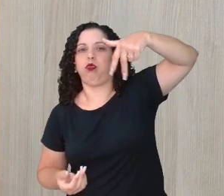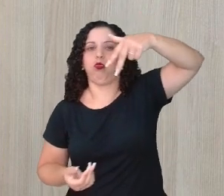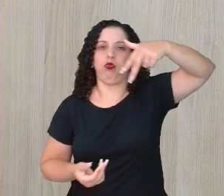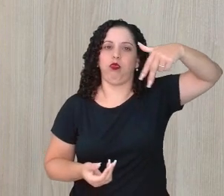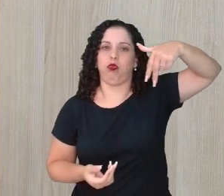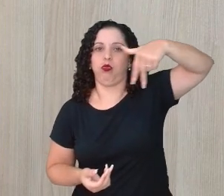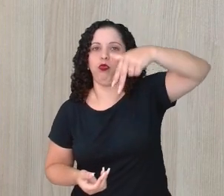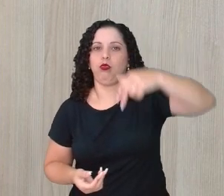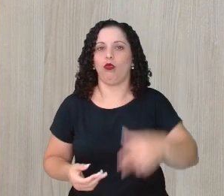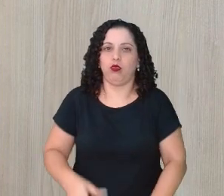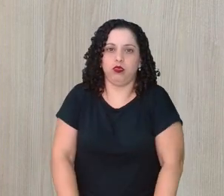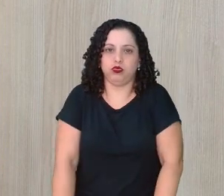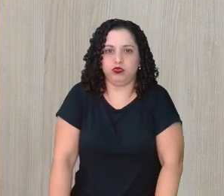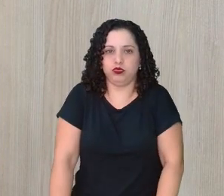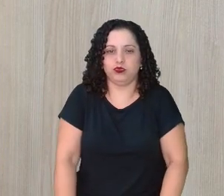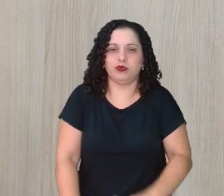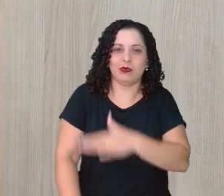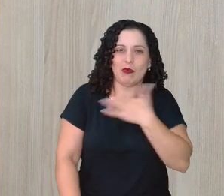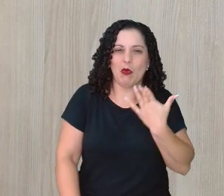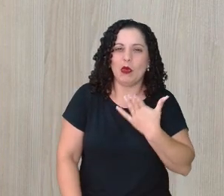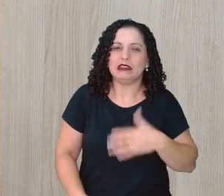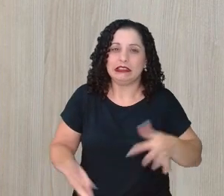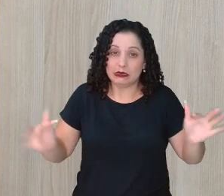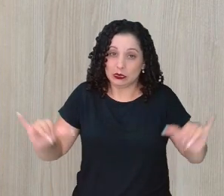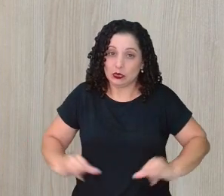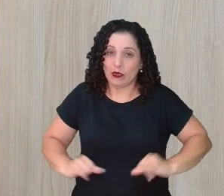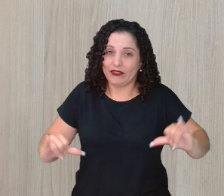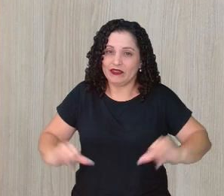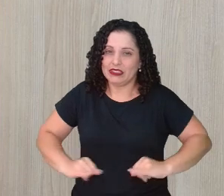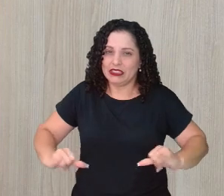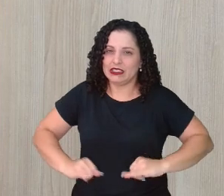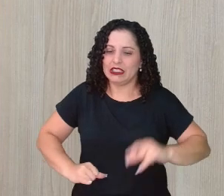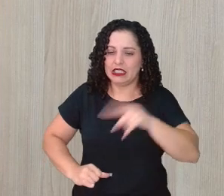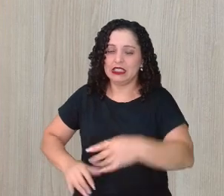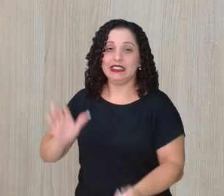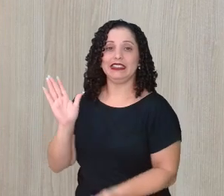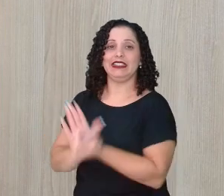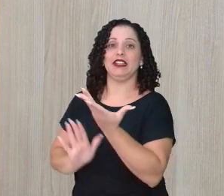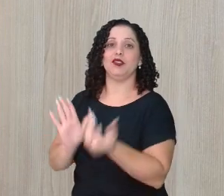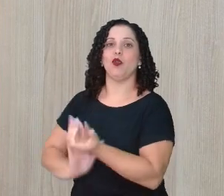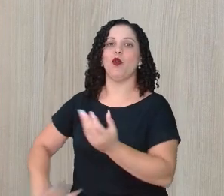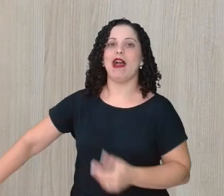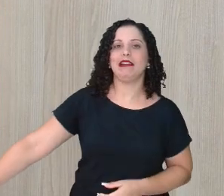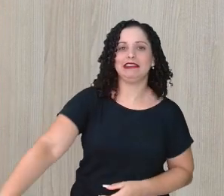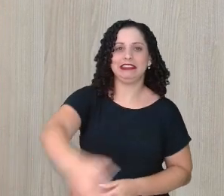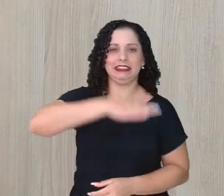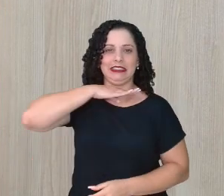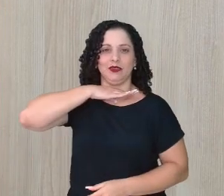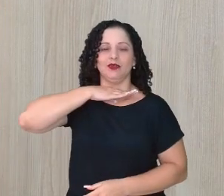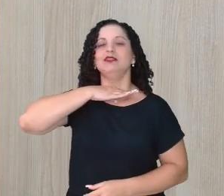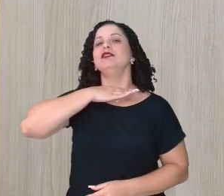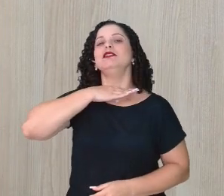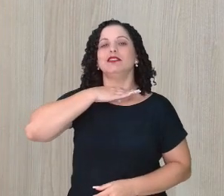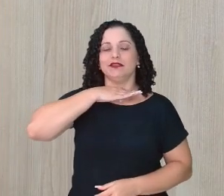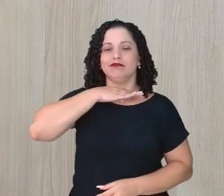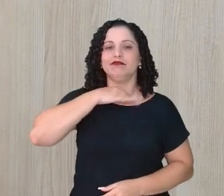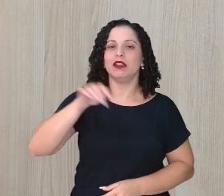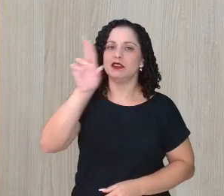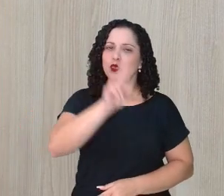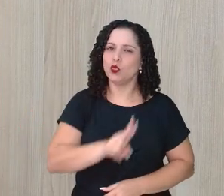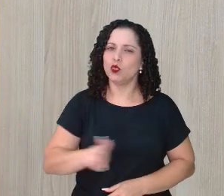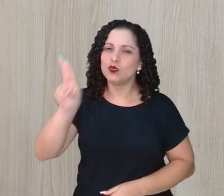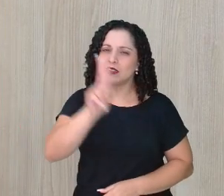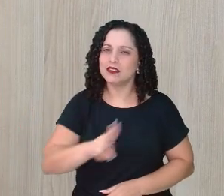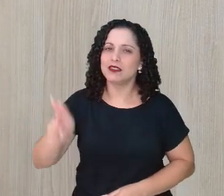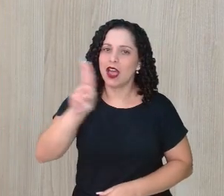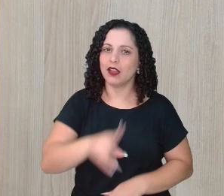morriam ali agonizando, então ele desenvolve a guilhotina, que era para ser utilizada, né, nesse momento de